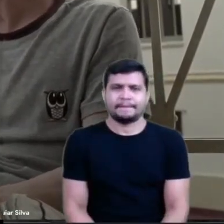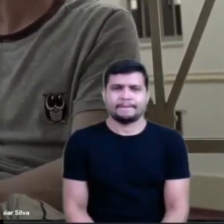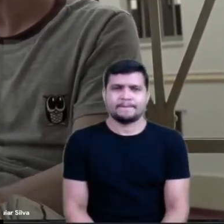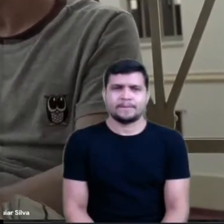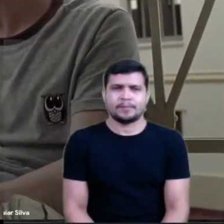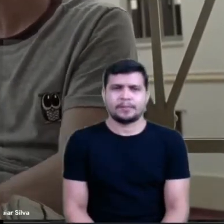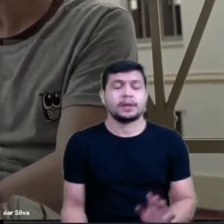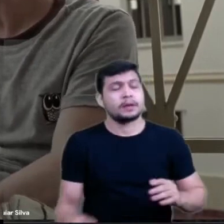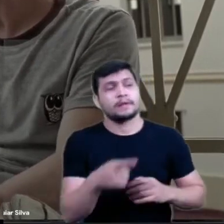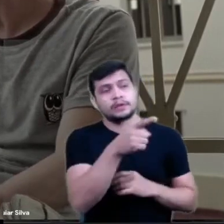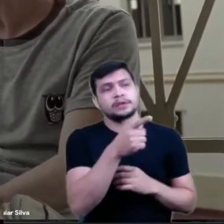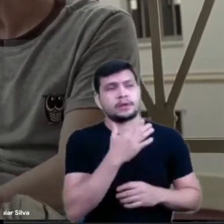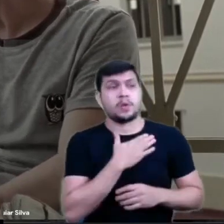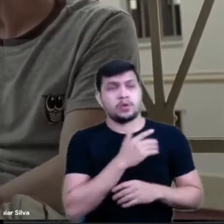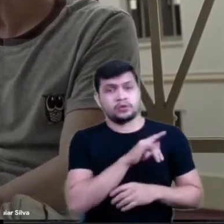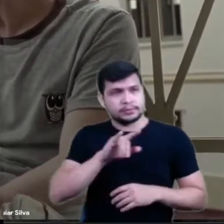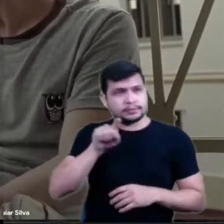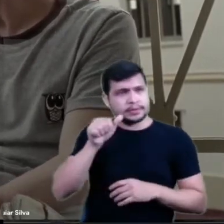E você, não gosta dela?